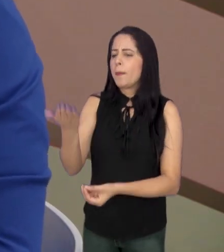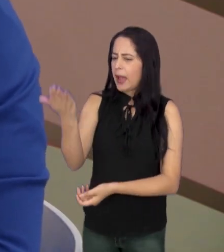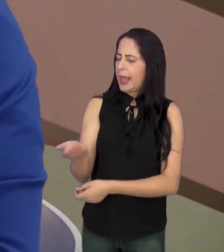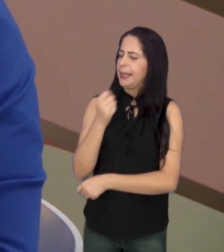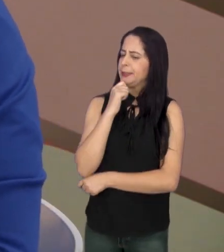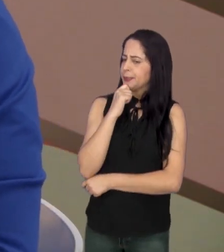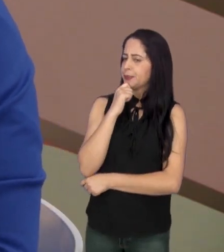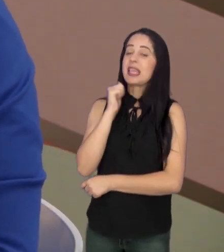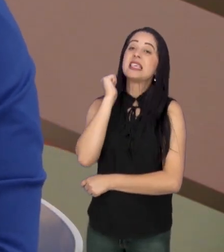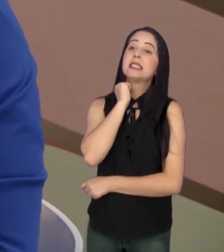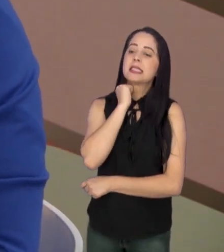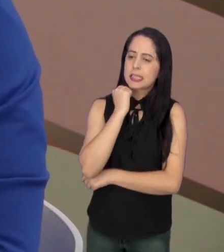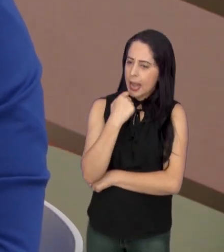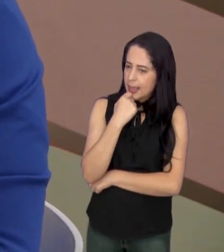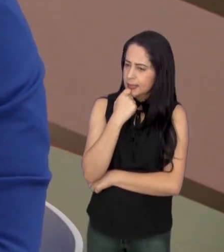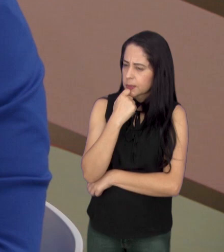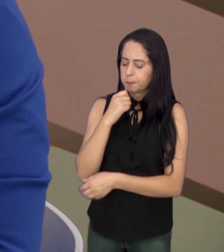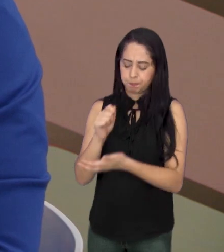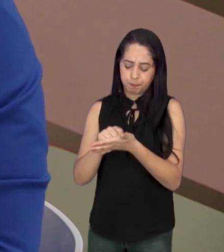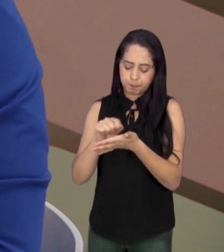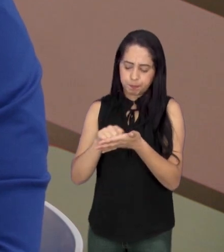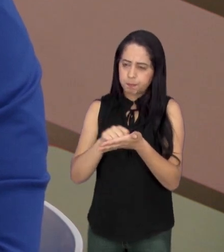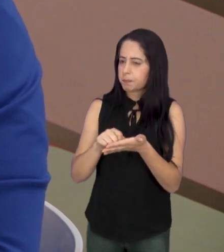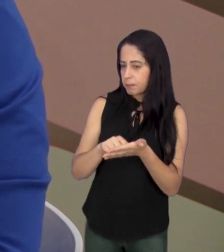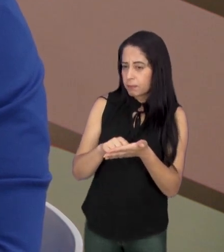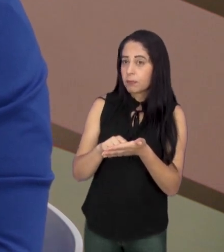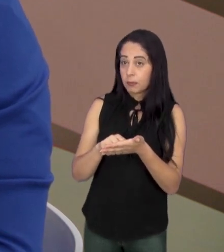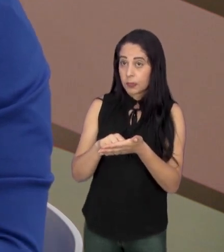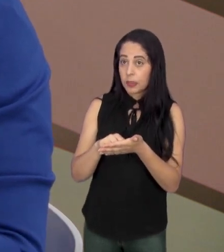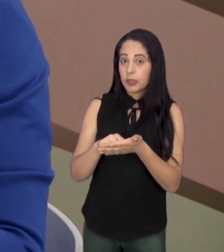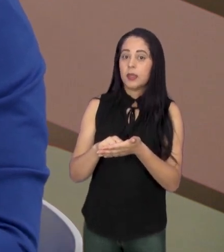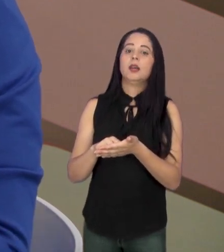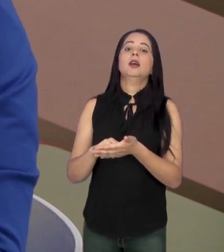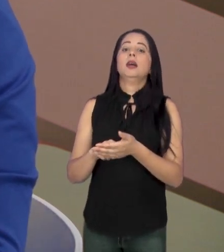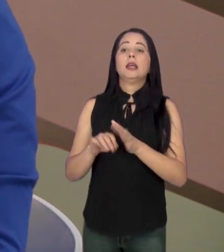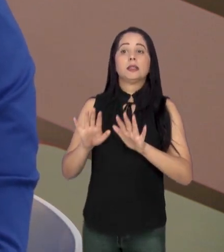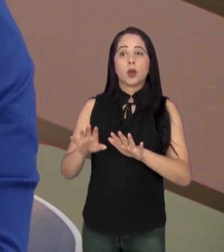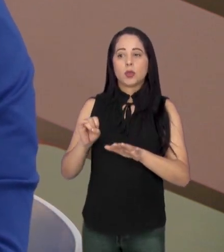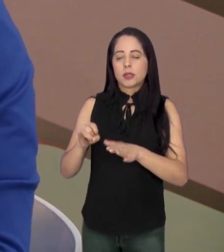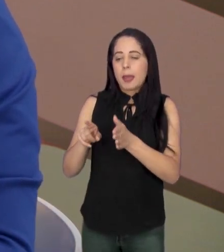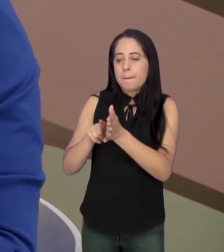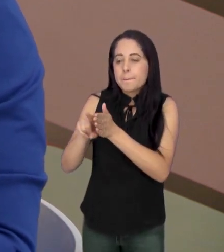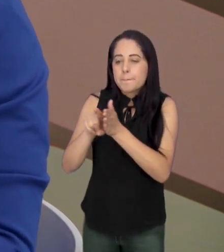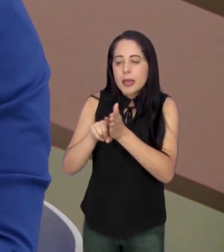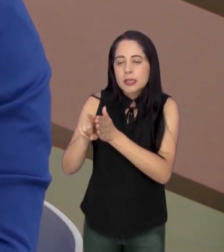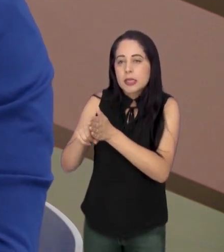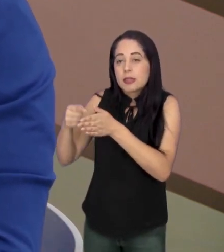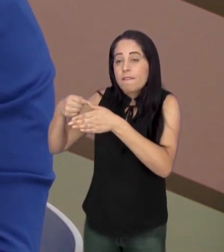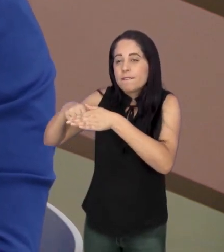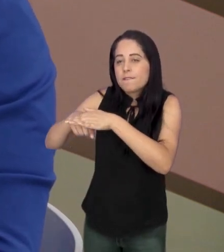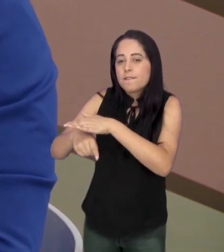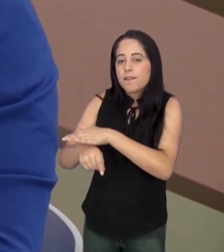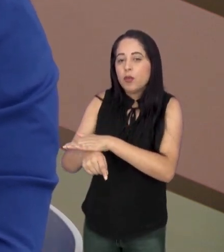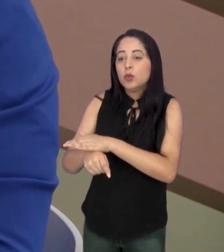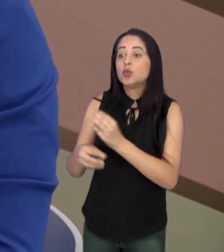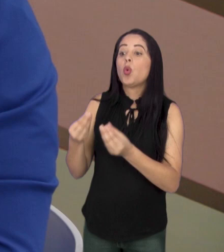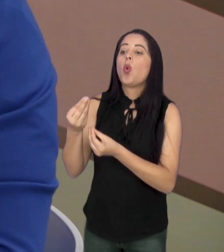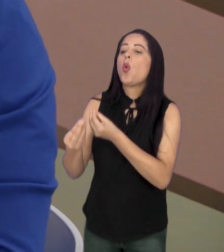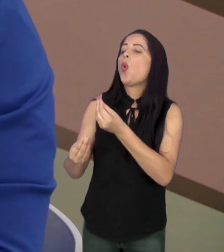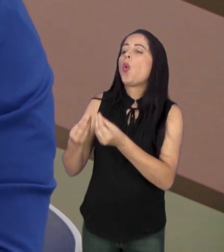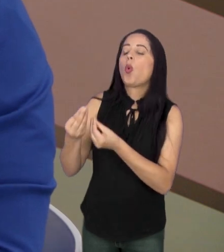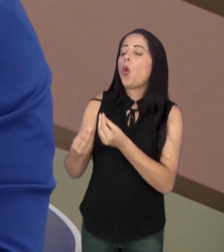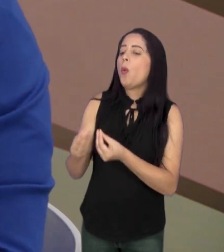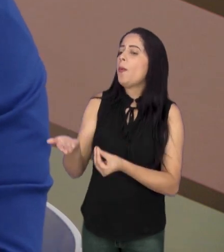de estresse desse paciente? Esse paciente é muito estressado. Se a gente for um pouco mais a fundo, que daí já vem a terapia holística, como é que